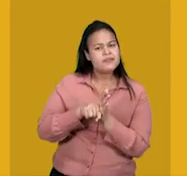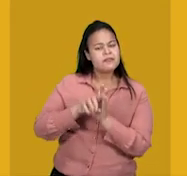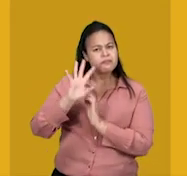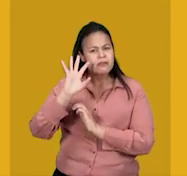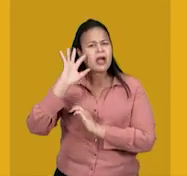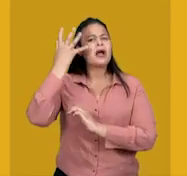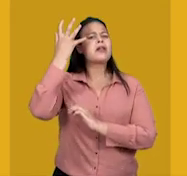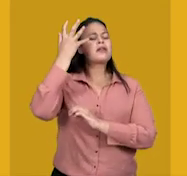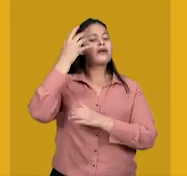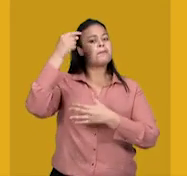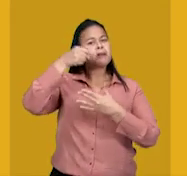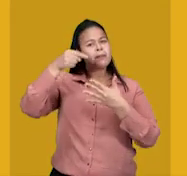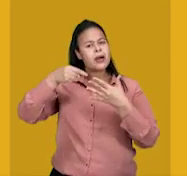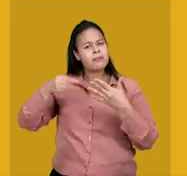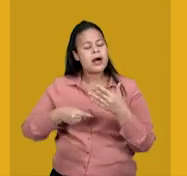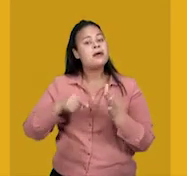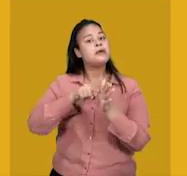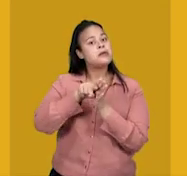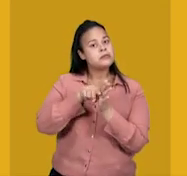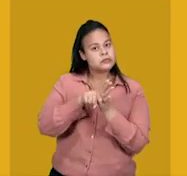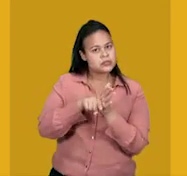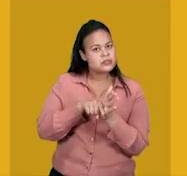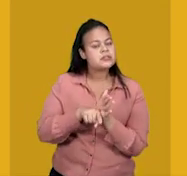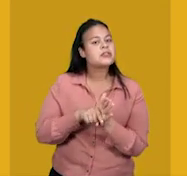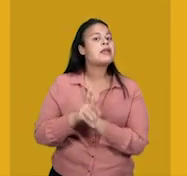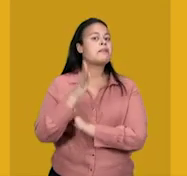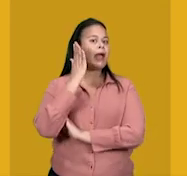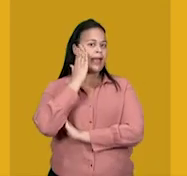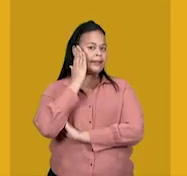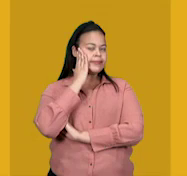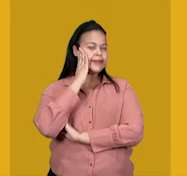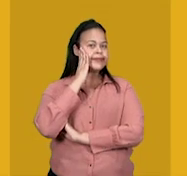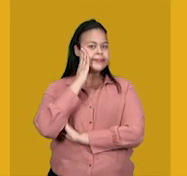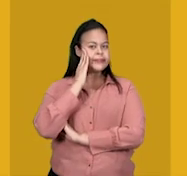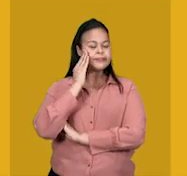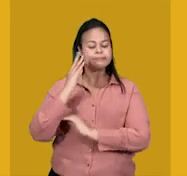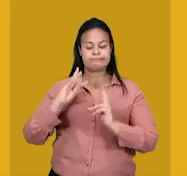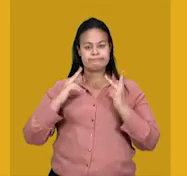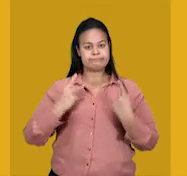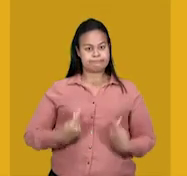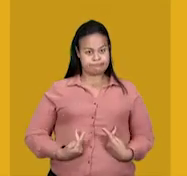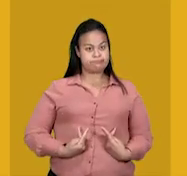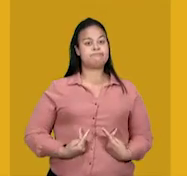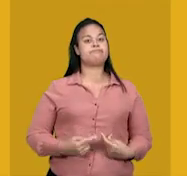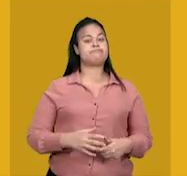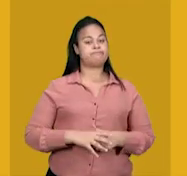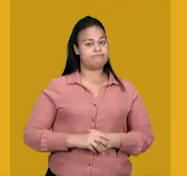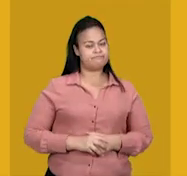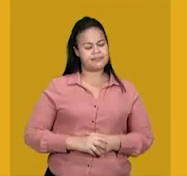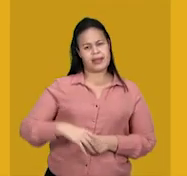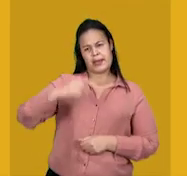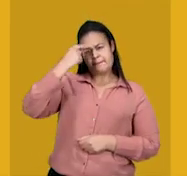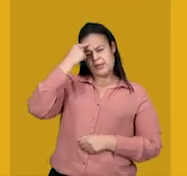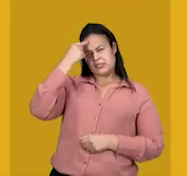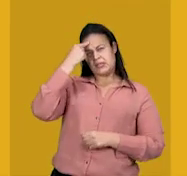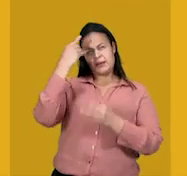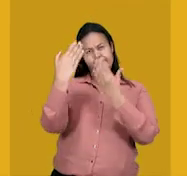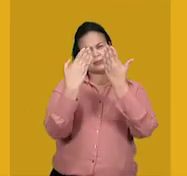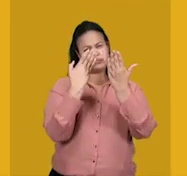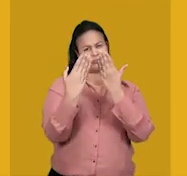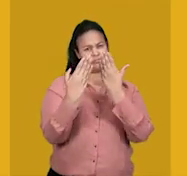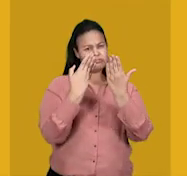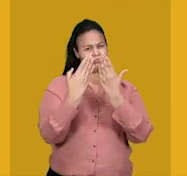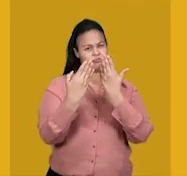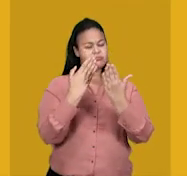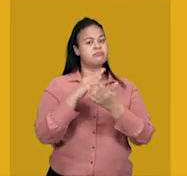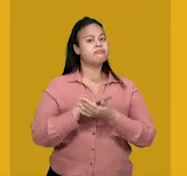fenomenologia, entre outras ciências para entender o homem. E aí, quando a gente pensa na psicologia,